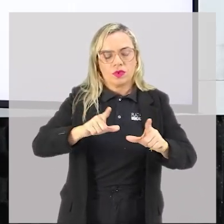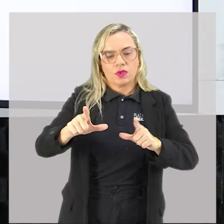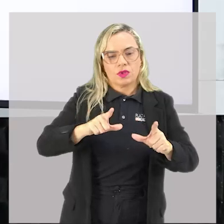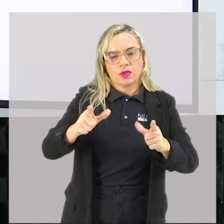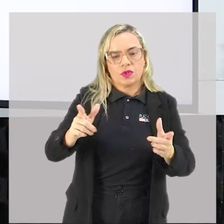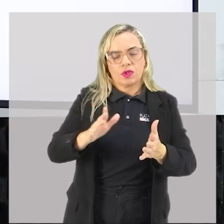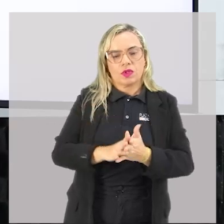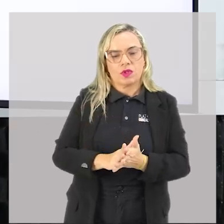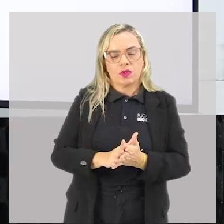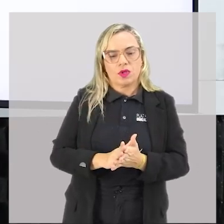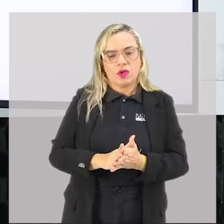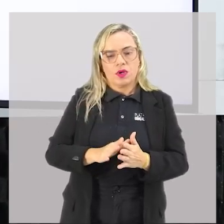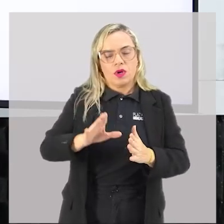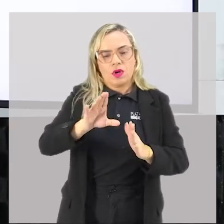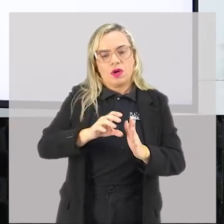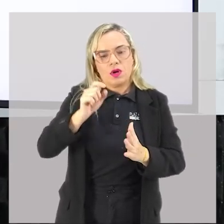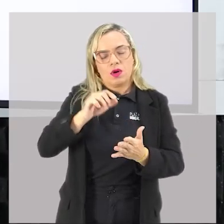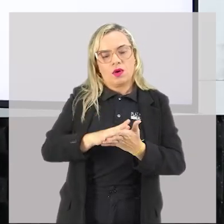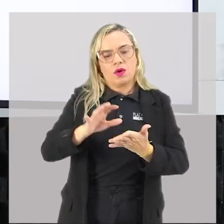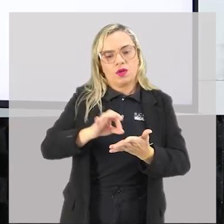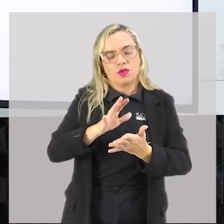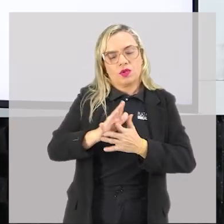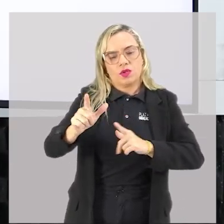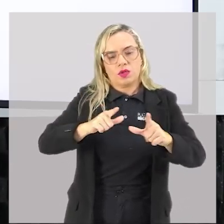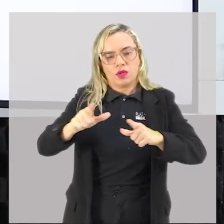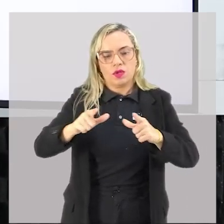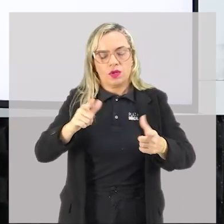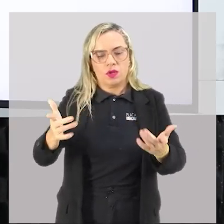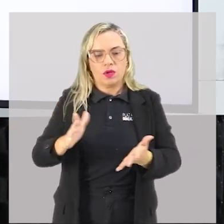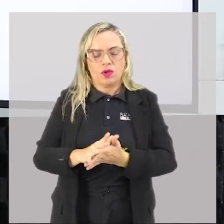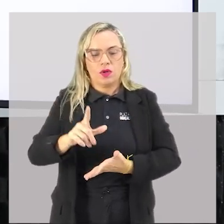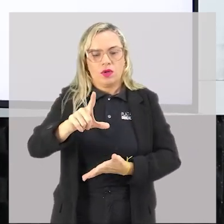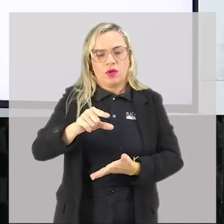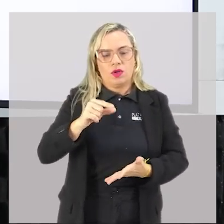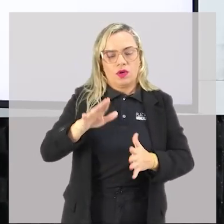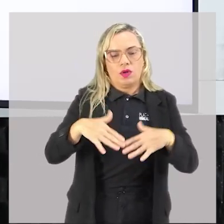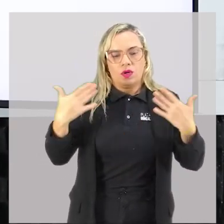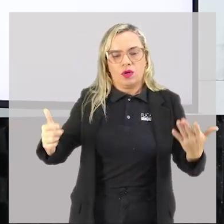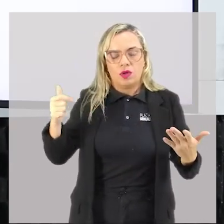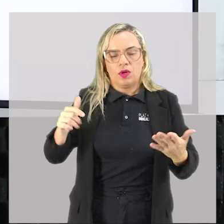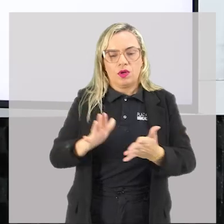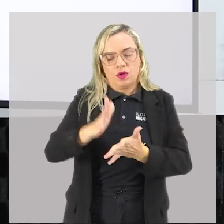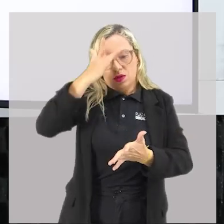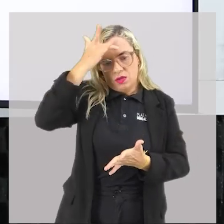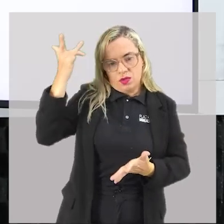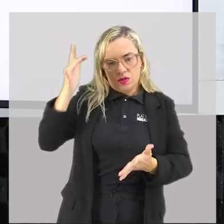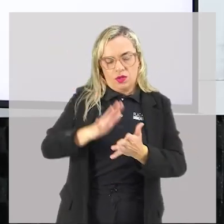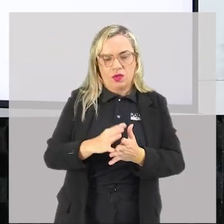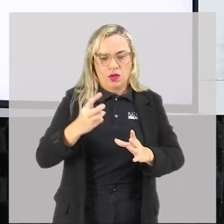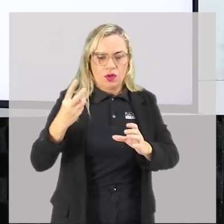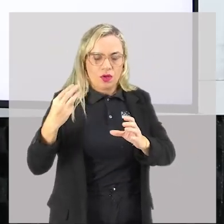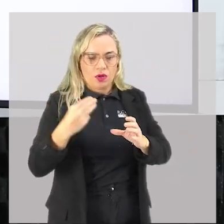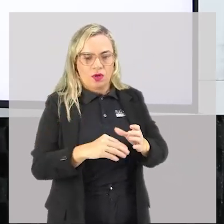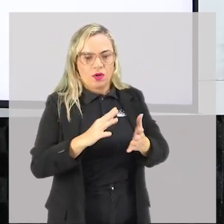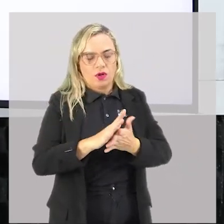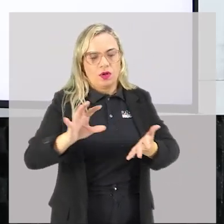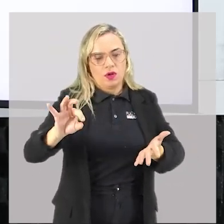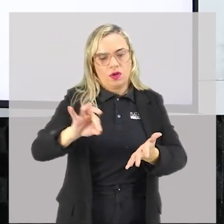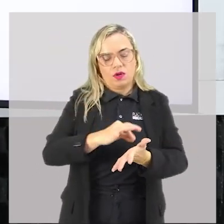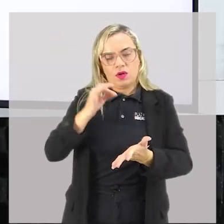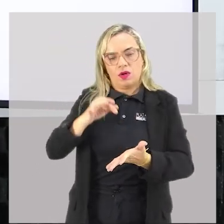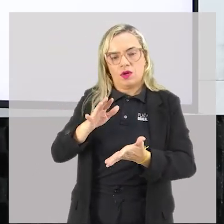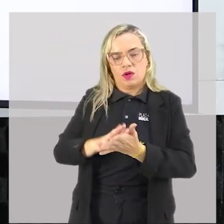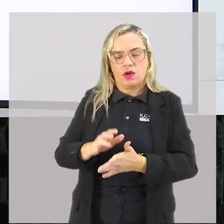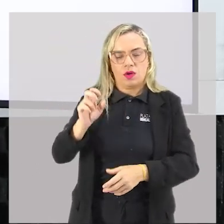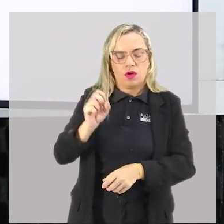no seletivo, você tem várias etapas. Primeiro, o currículo chega, o candidato manda um currículo ou ele se inscreve para